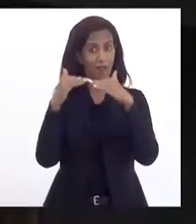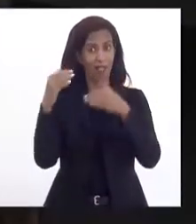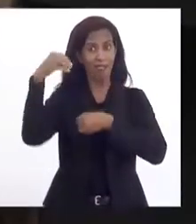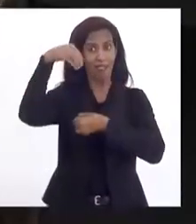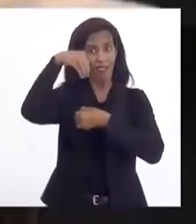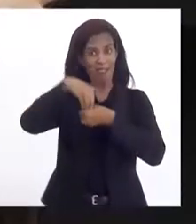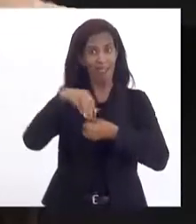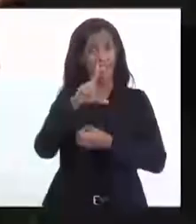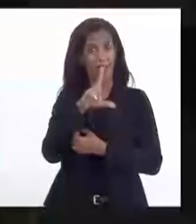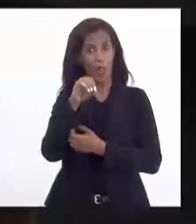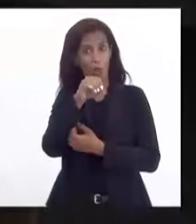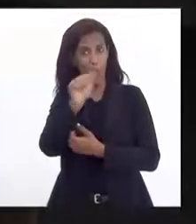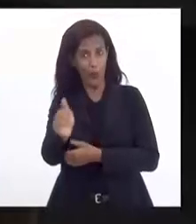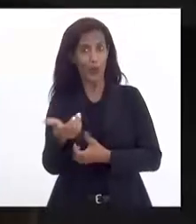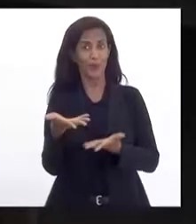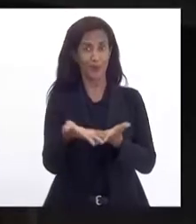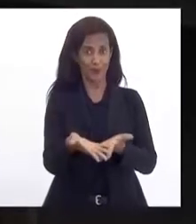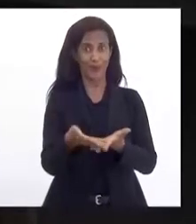dentro da LOA.